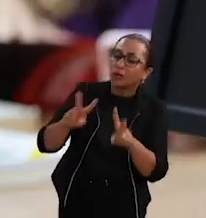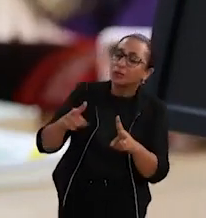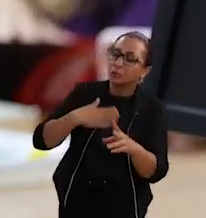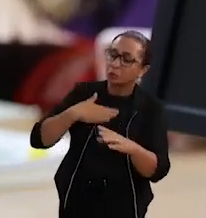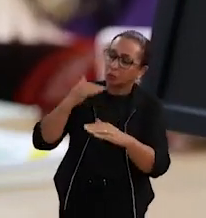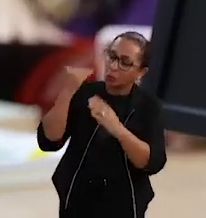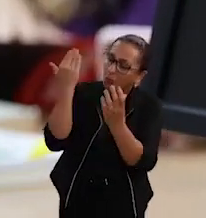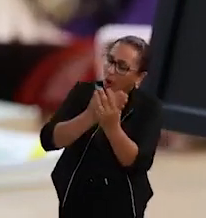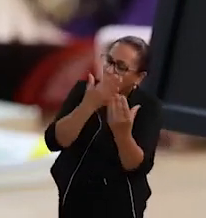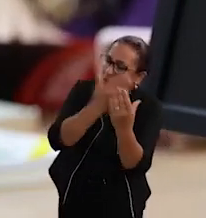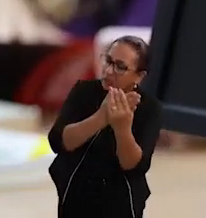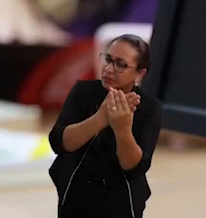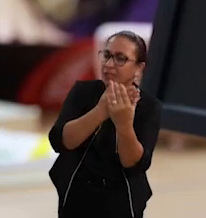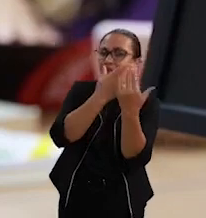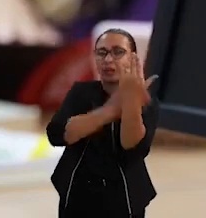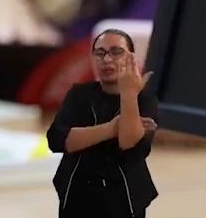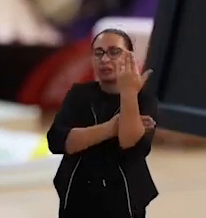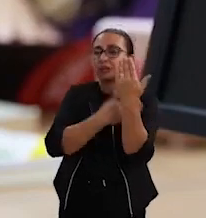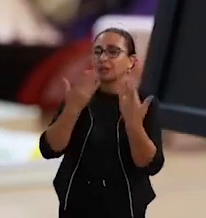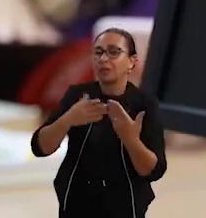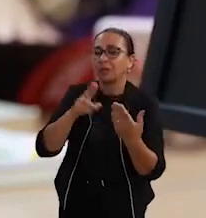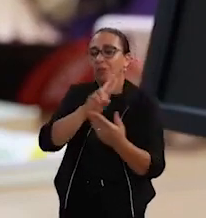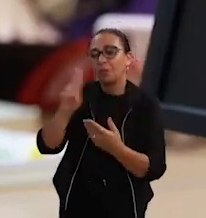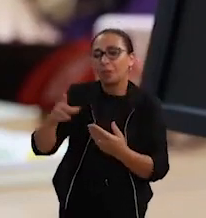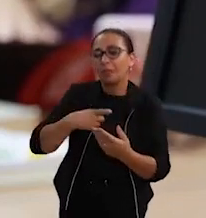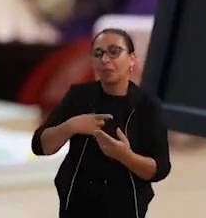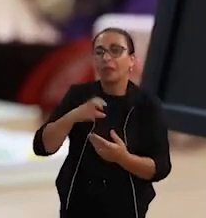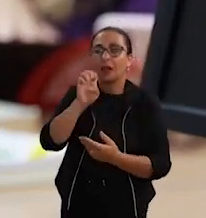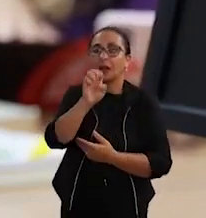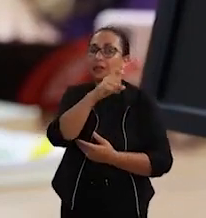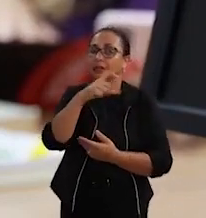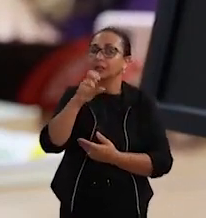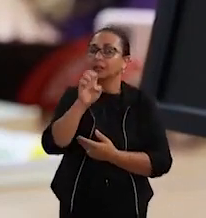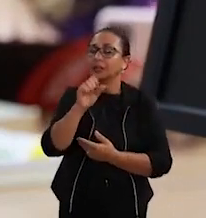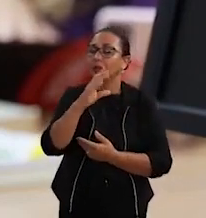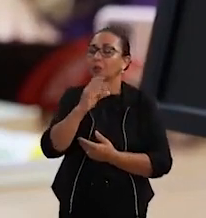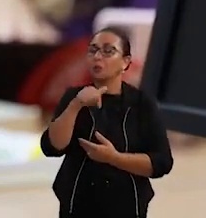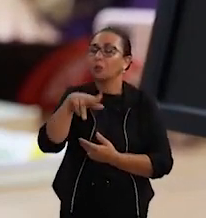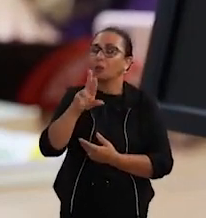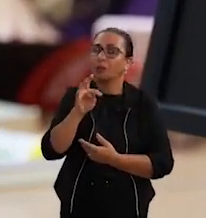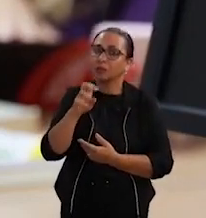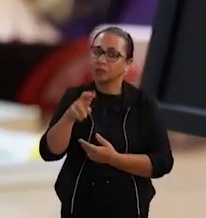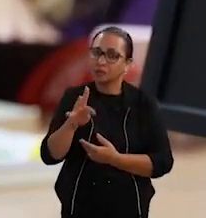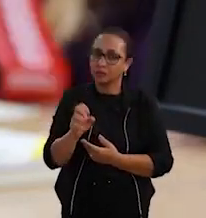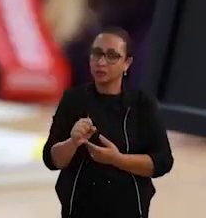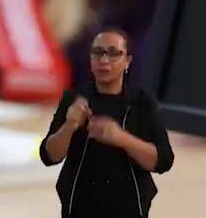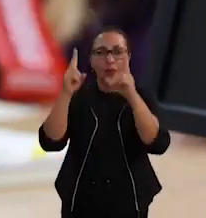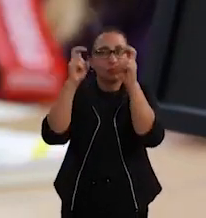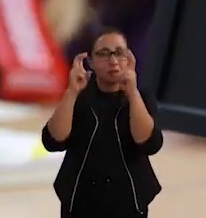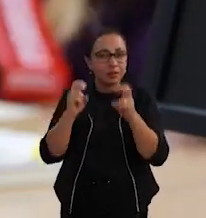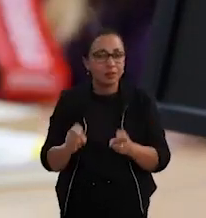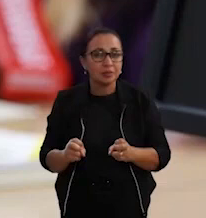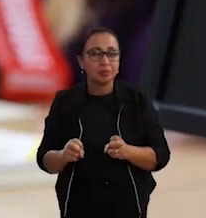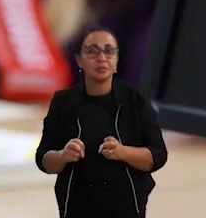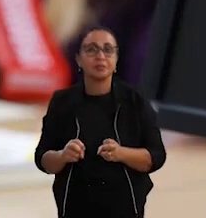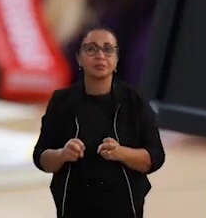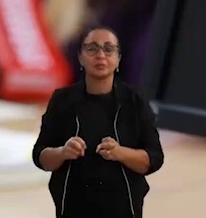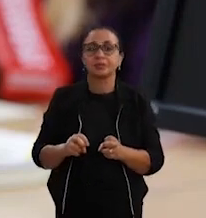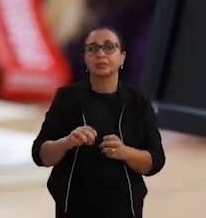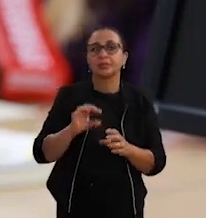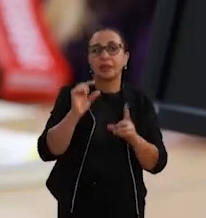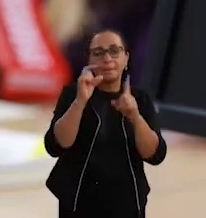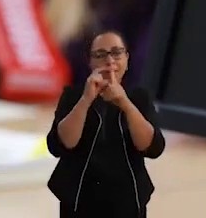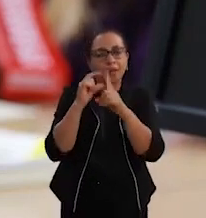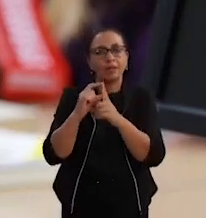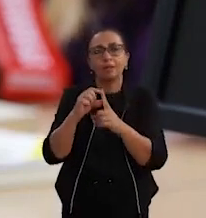e eu dei uma olhada no meu processo, agora o meu nome está como exequente. O que é isso? Quer dizer, são termos